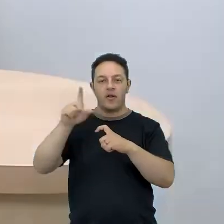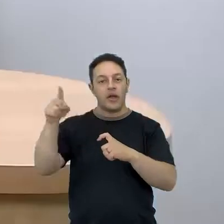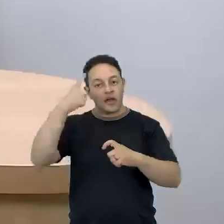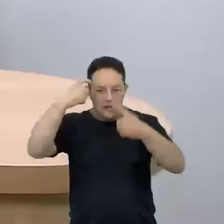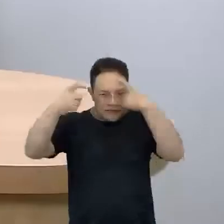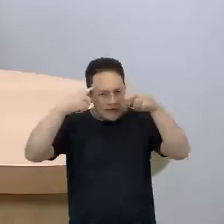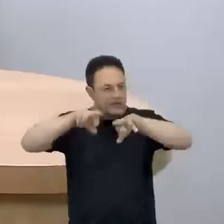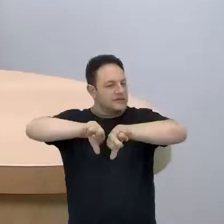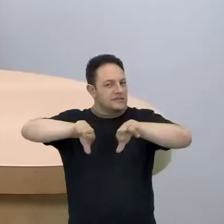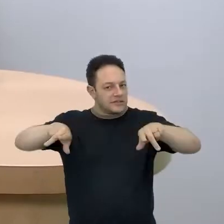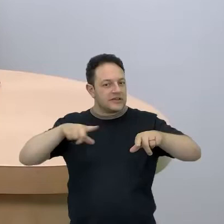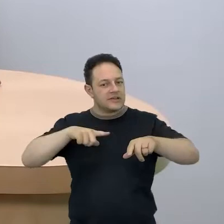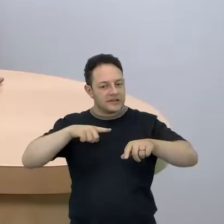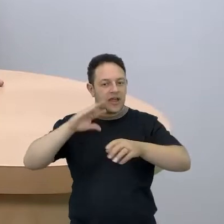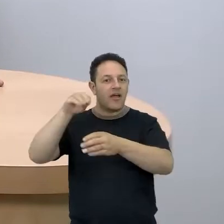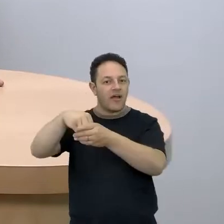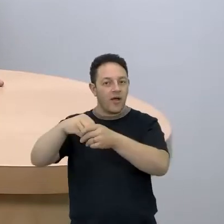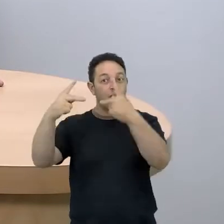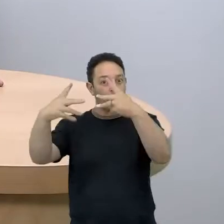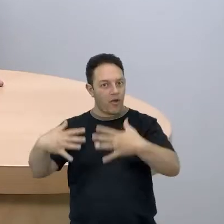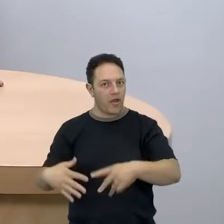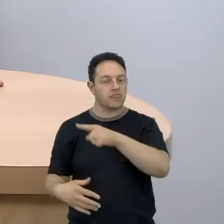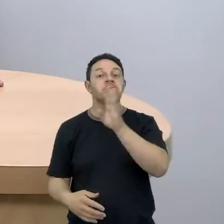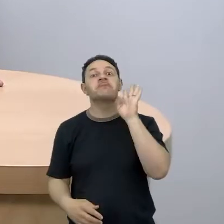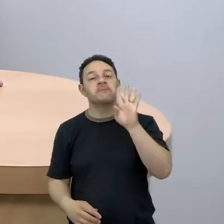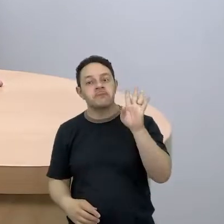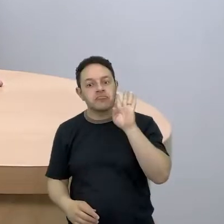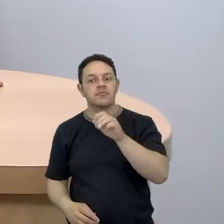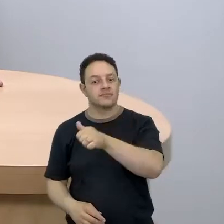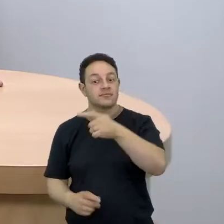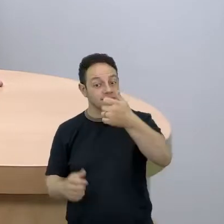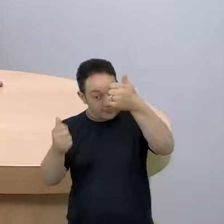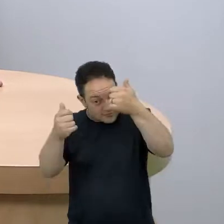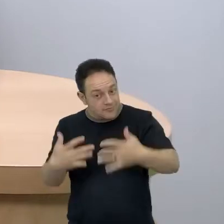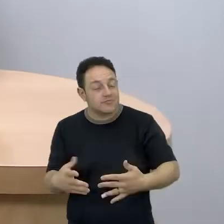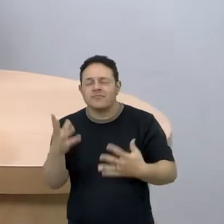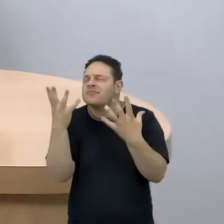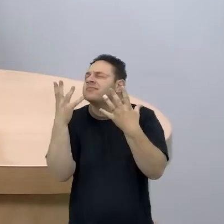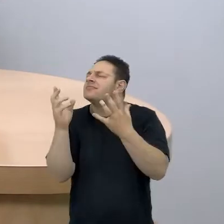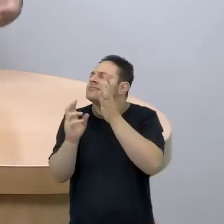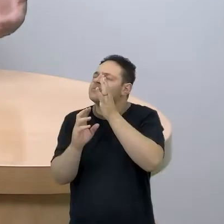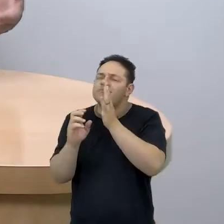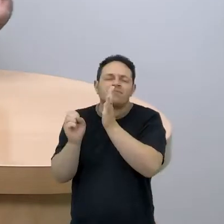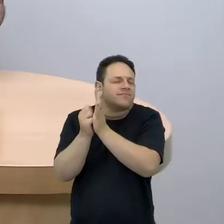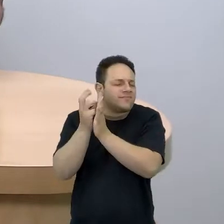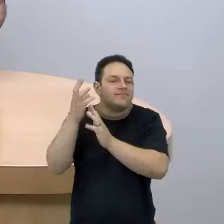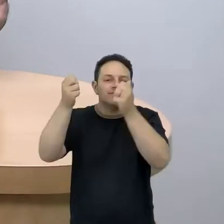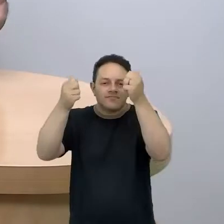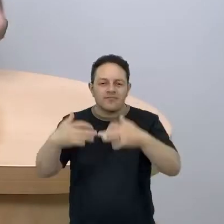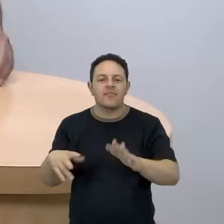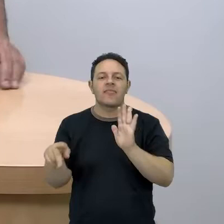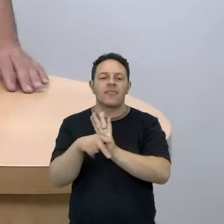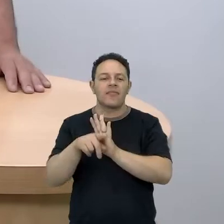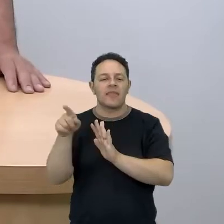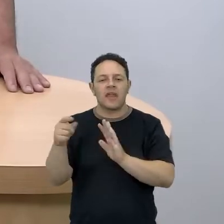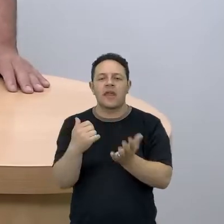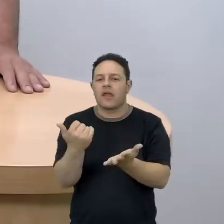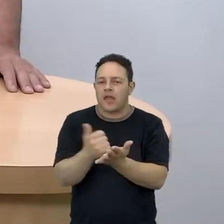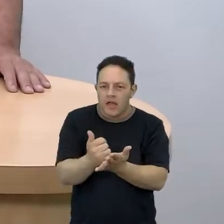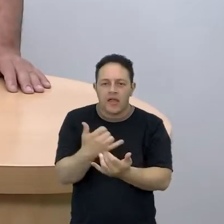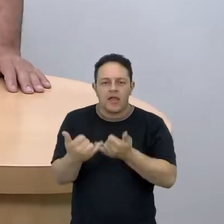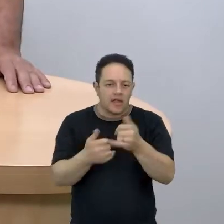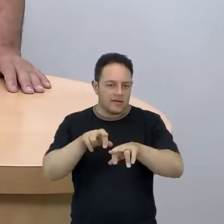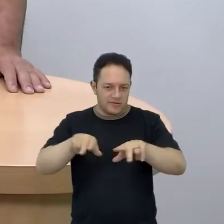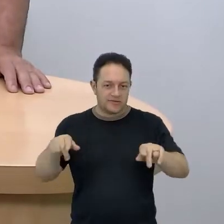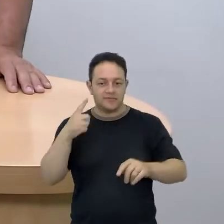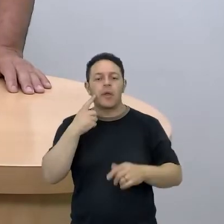Commons, né? Liberada a licença. Então, Isso é legal. Muito bacana. E ele fala muito sobre esse universo dos games, né? Tá certo?